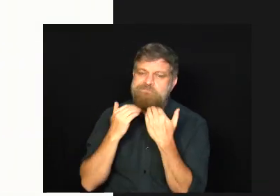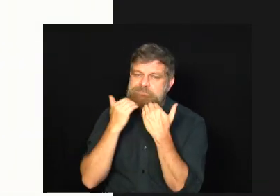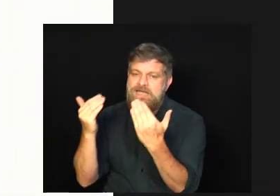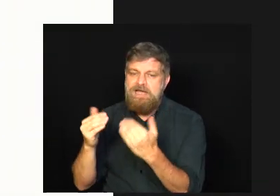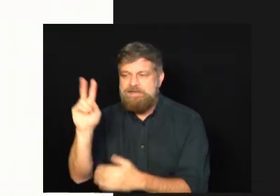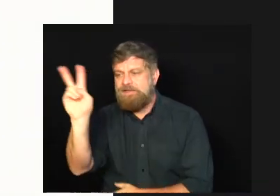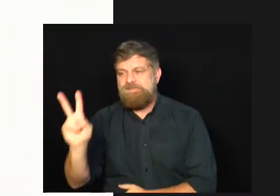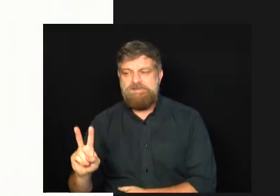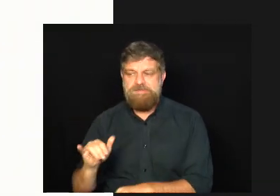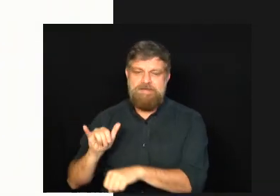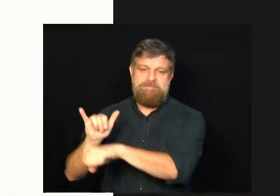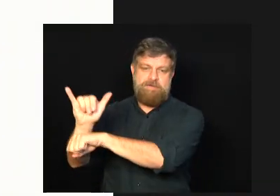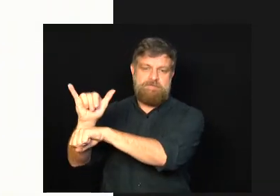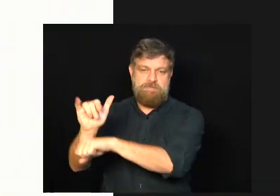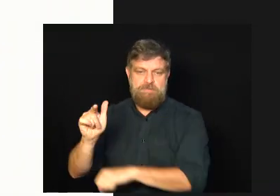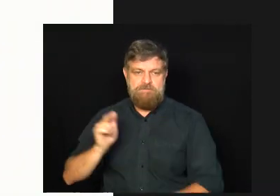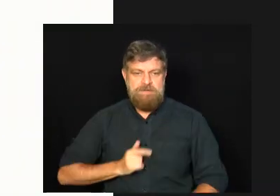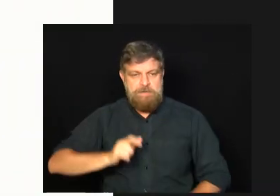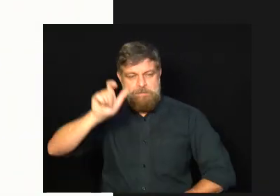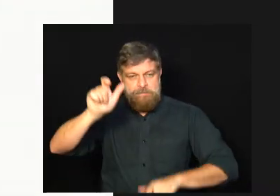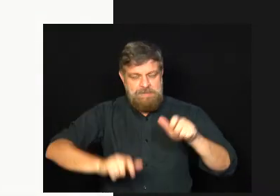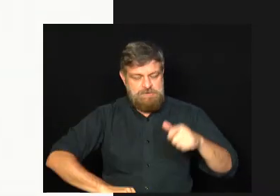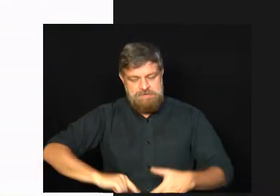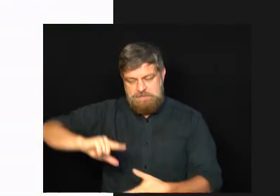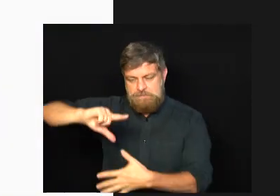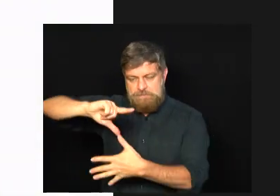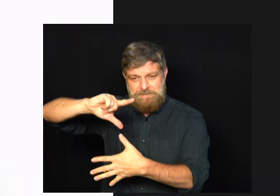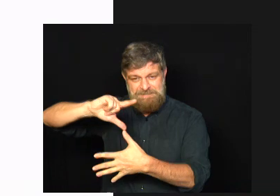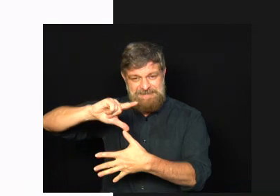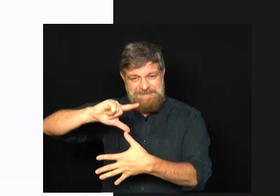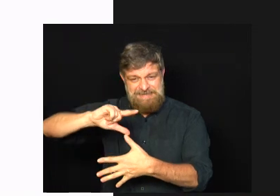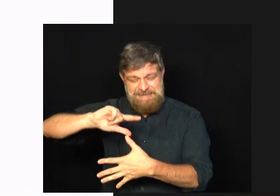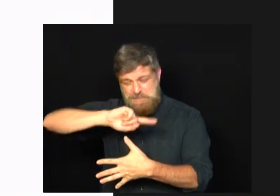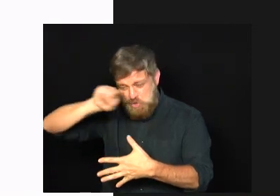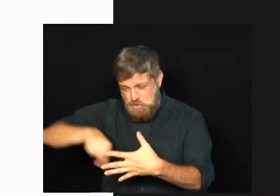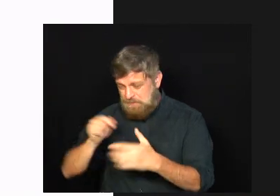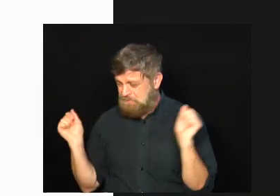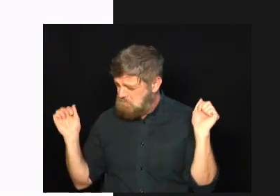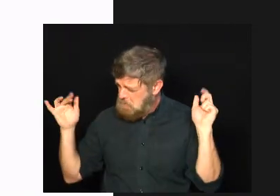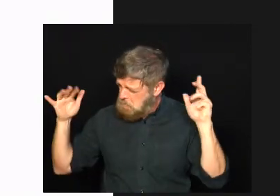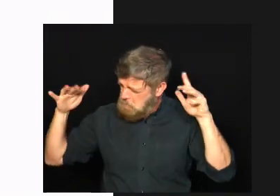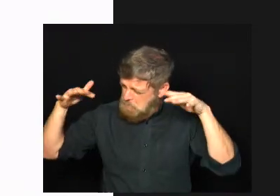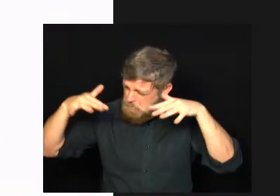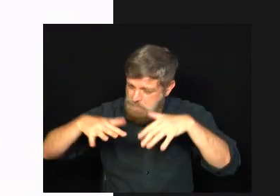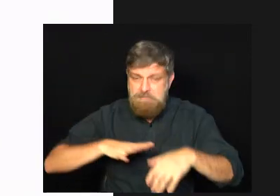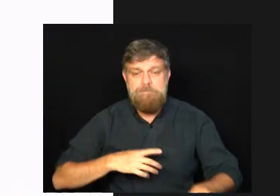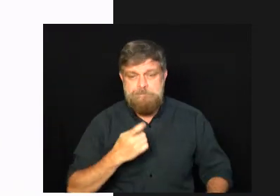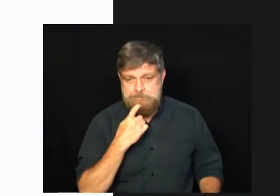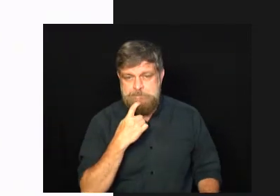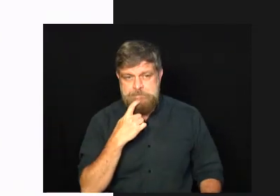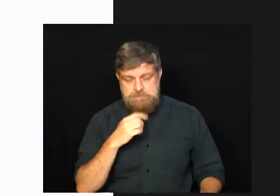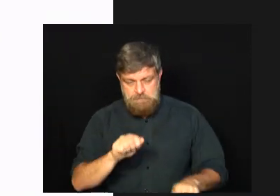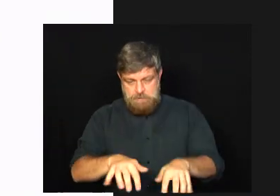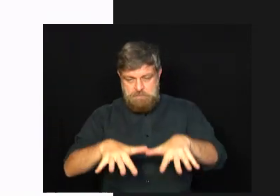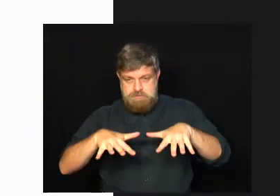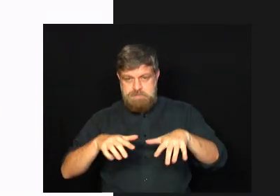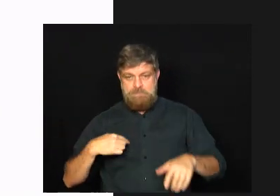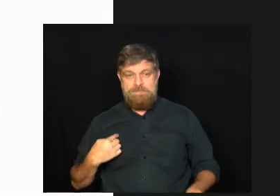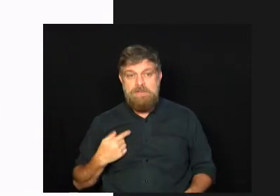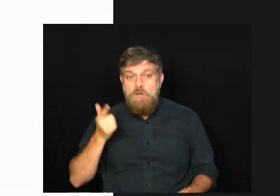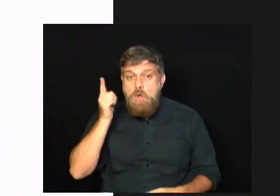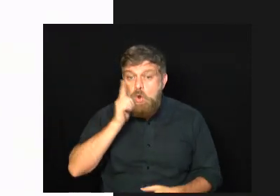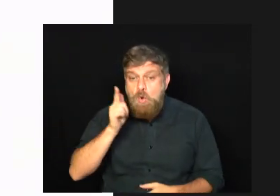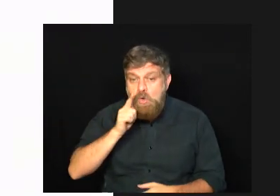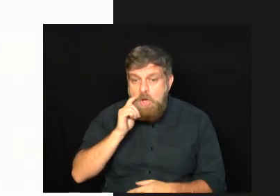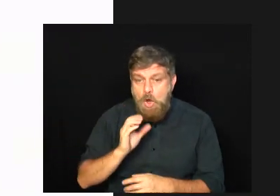não veio. Veio gente da América Latina toda, nós e a OEA, eu consegui